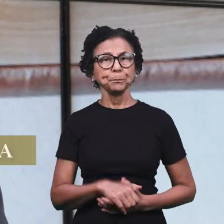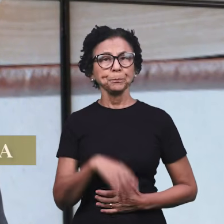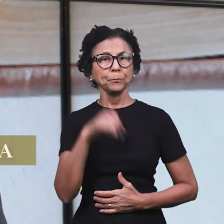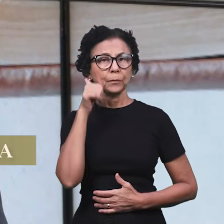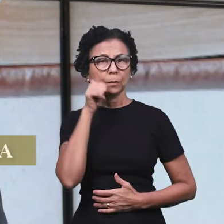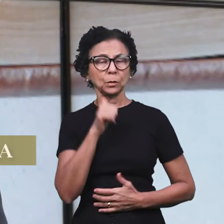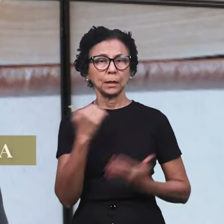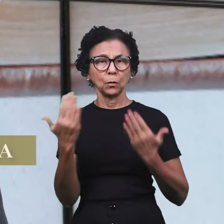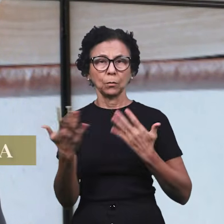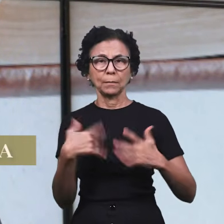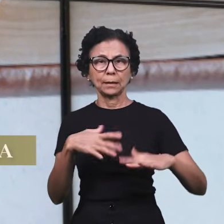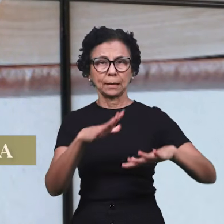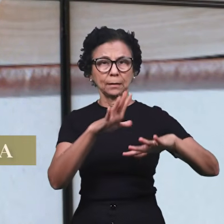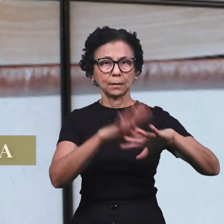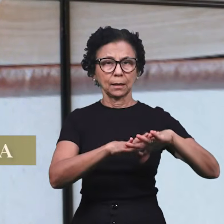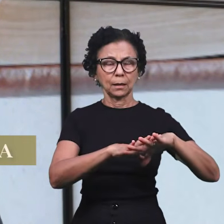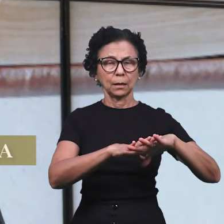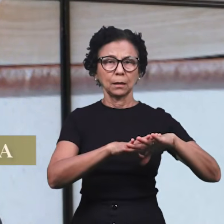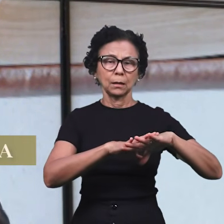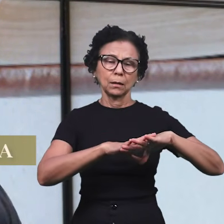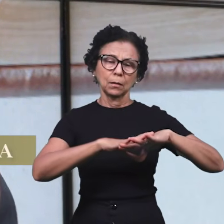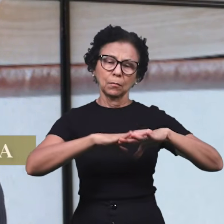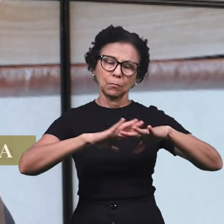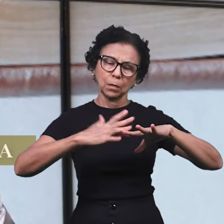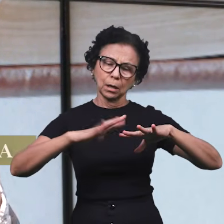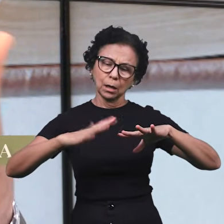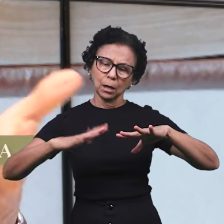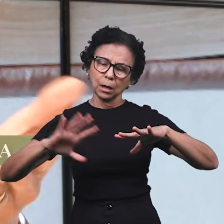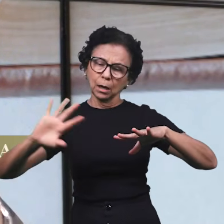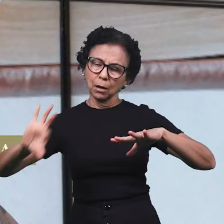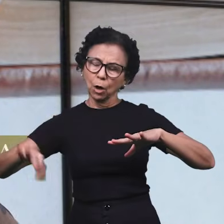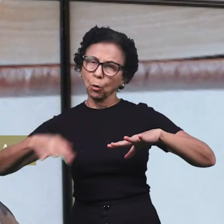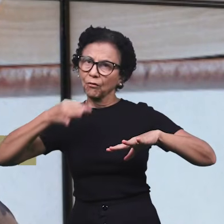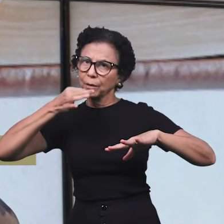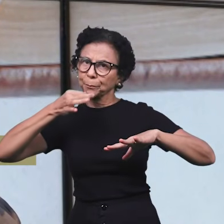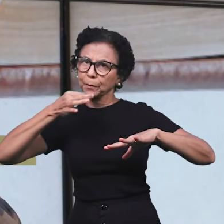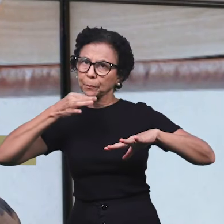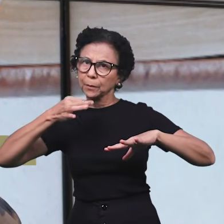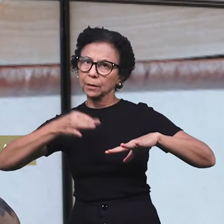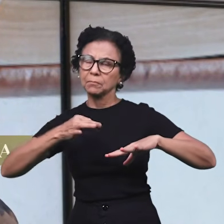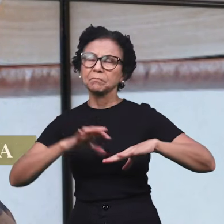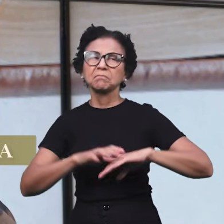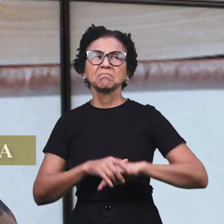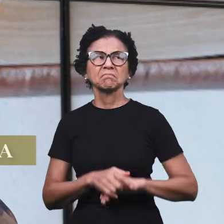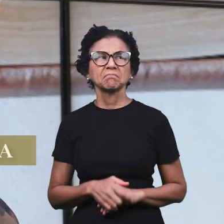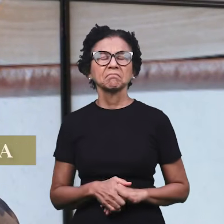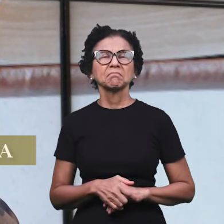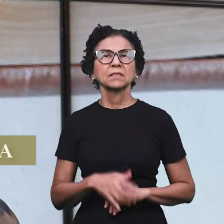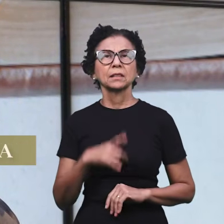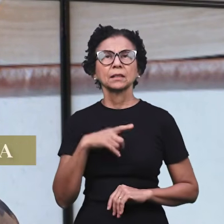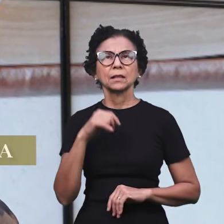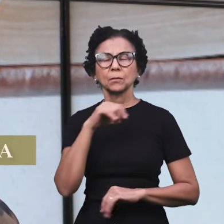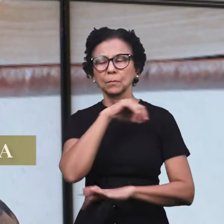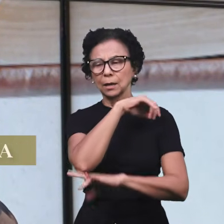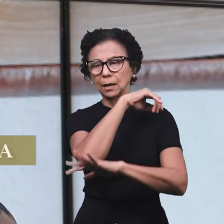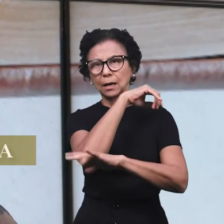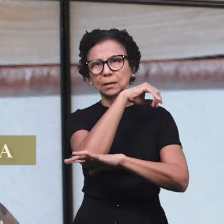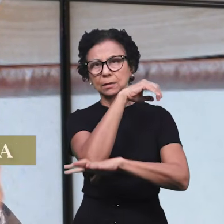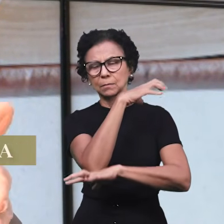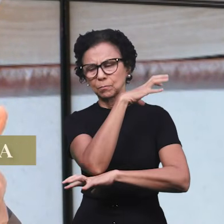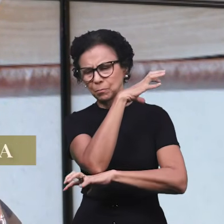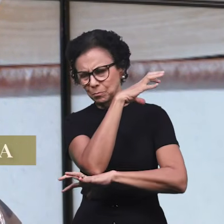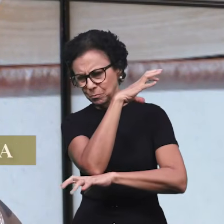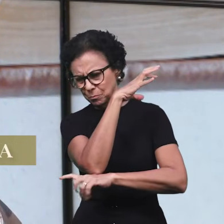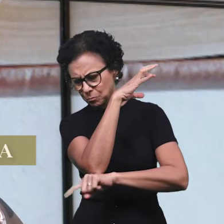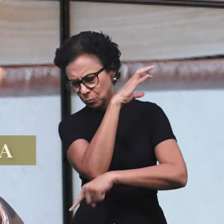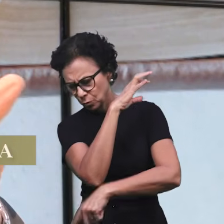a nossa posição na nossa família, né? O Senhor nos deu uma posição de destaque. Nós temos realmente, o Senhor tem